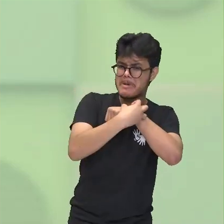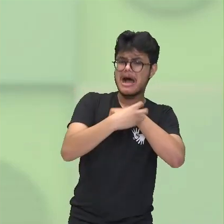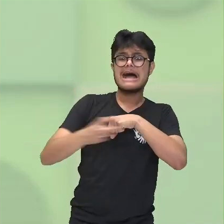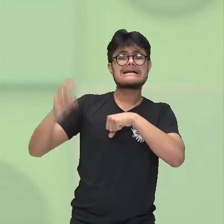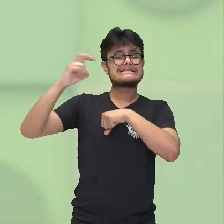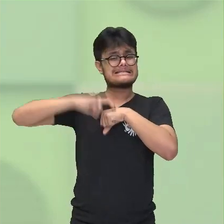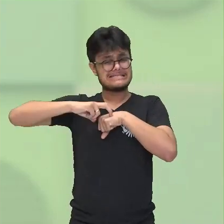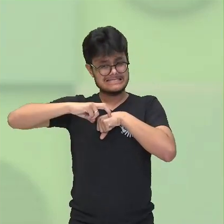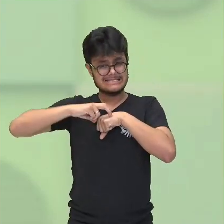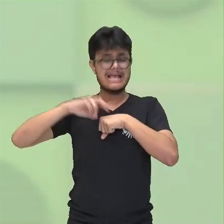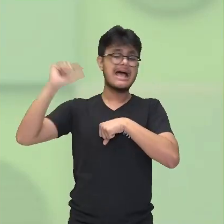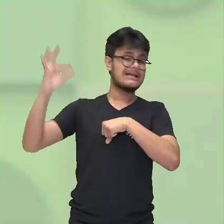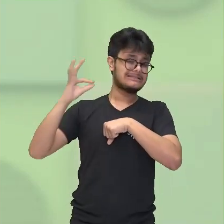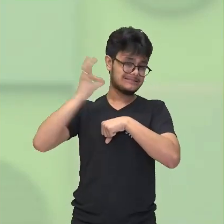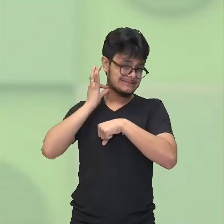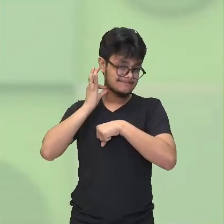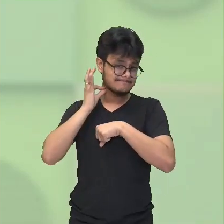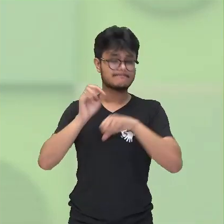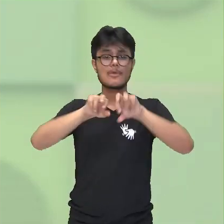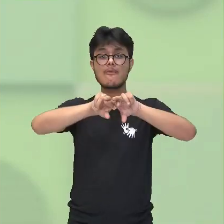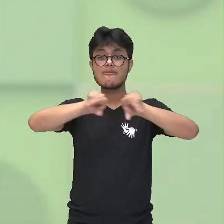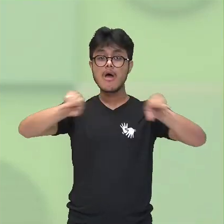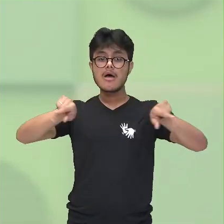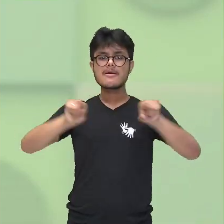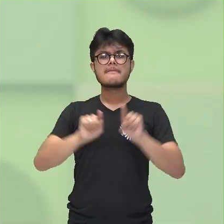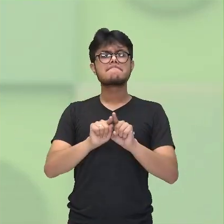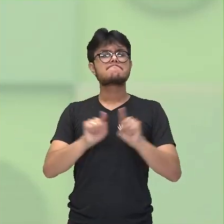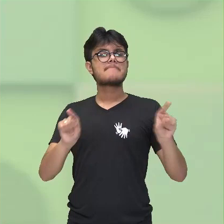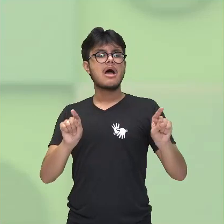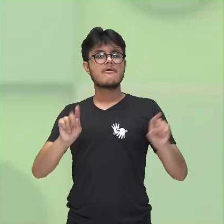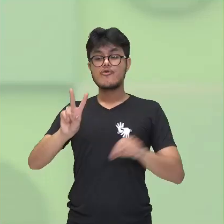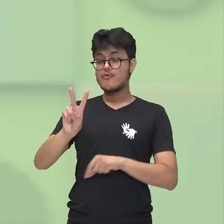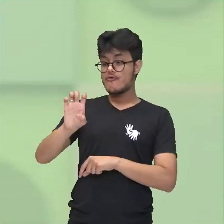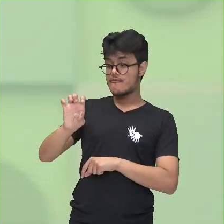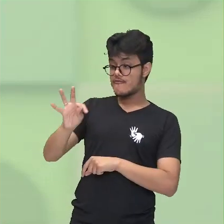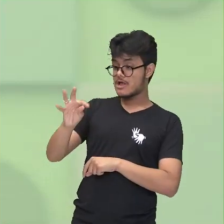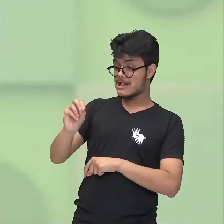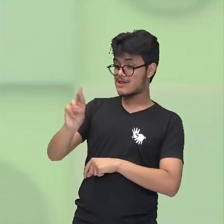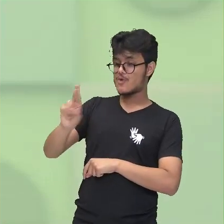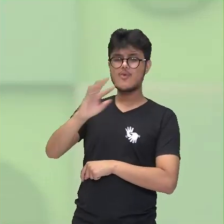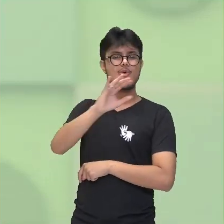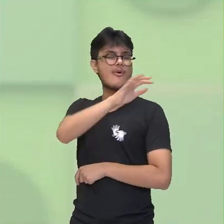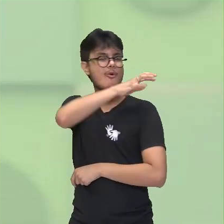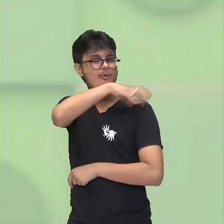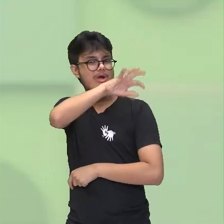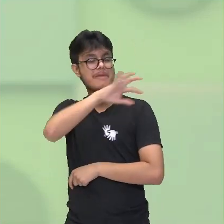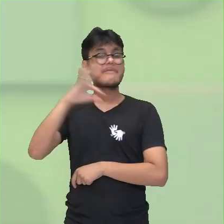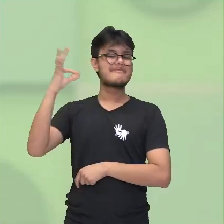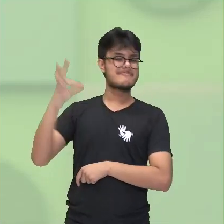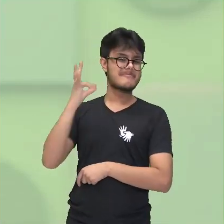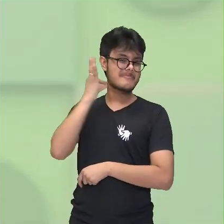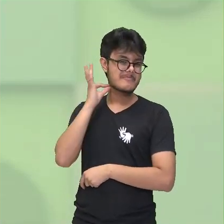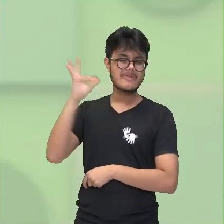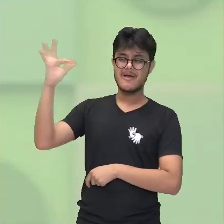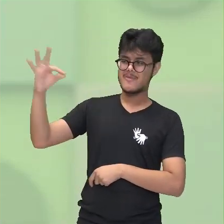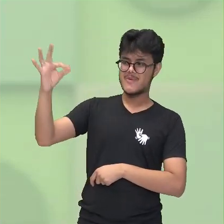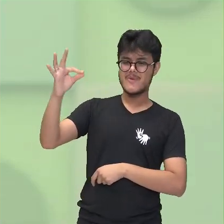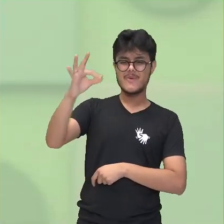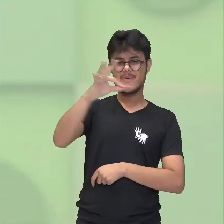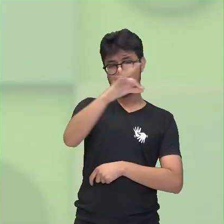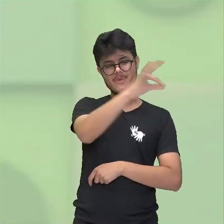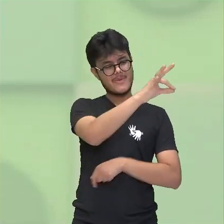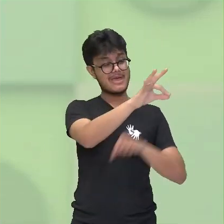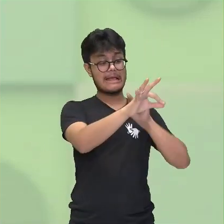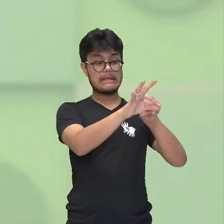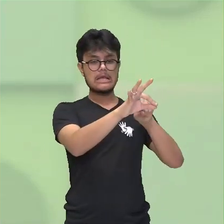é o vírus que vai ocasionar a zika, mas quem vai levar esse vírus é o vetor. E quem é o vetor? É o mosquito.